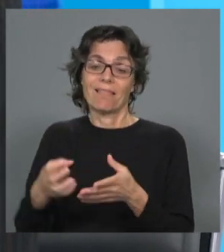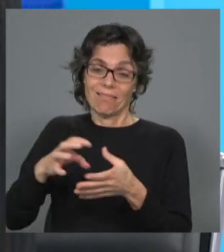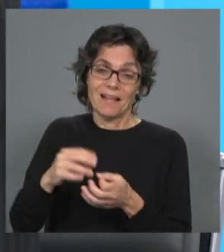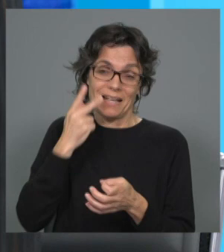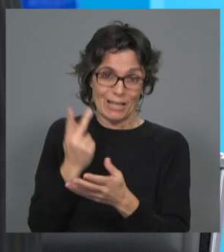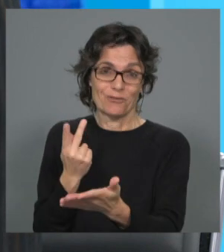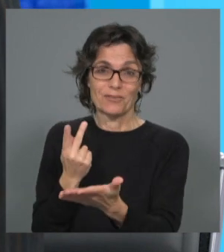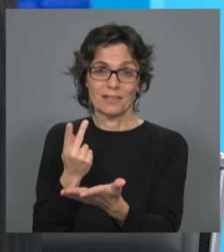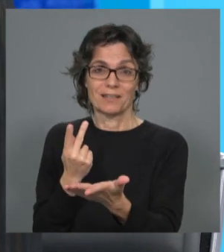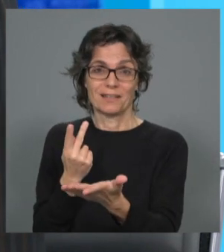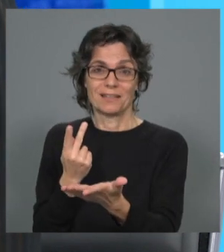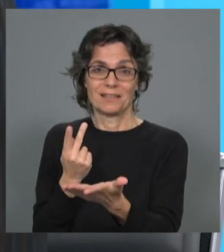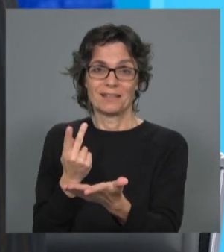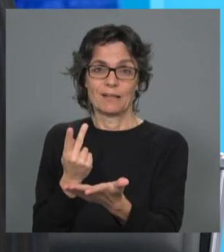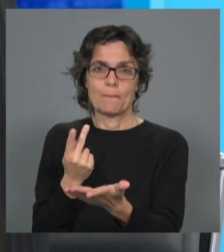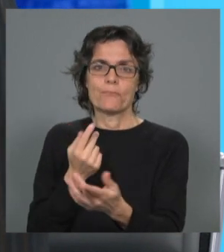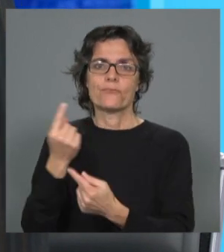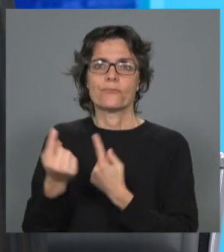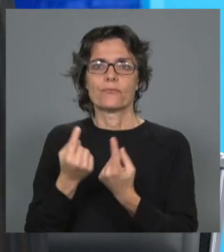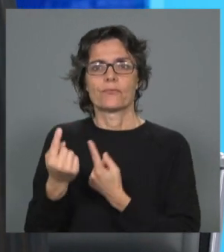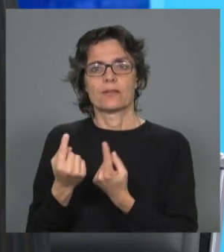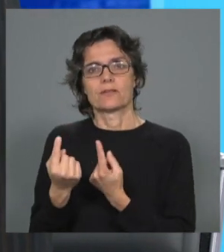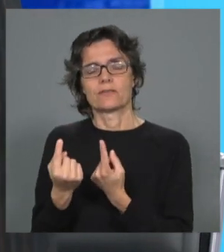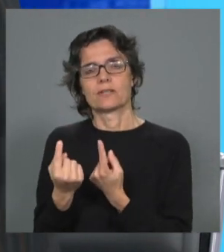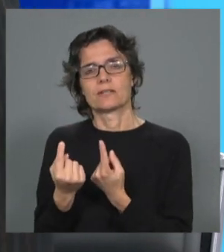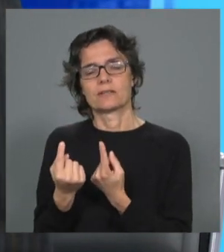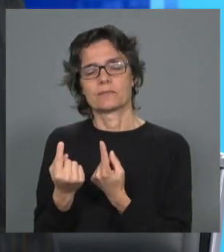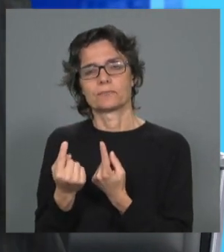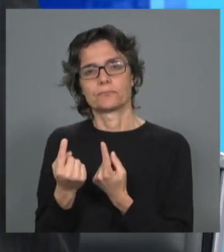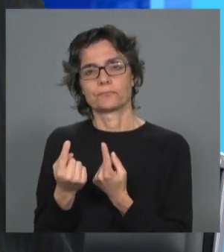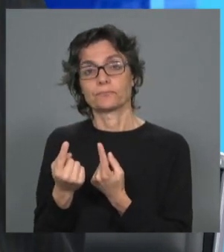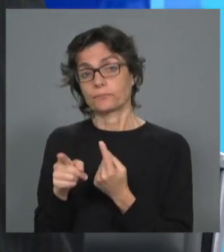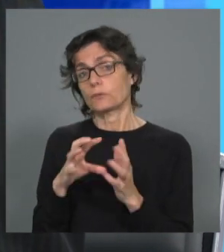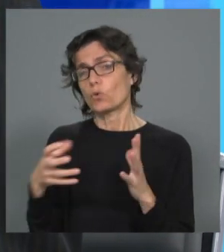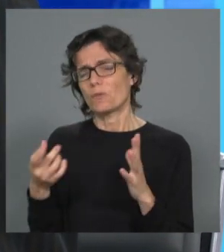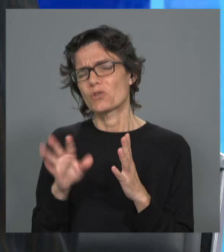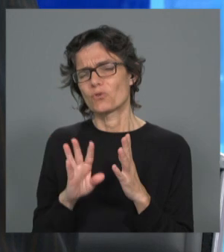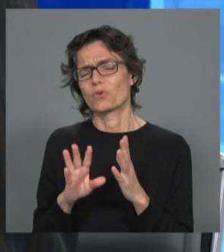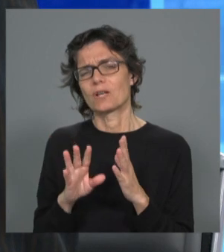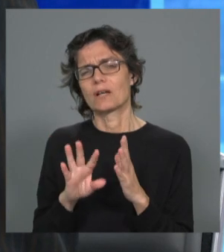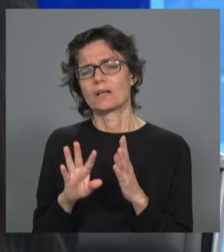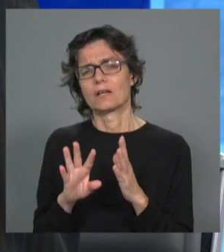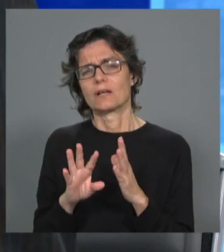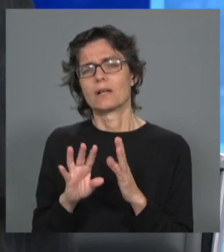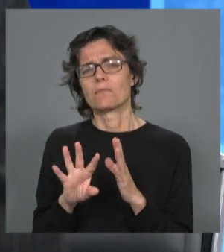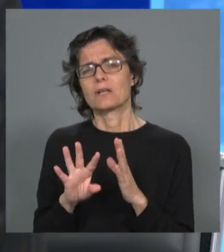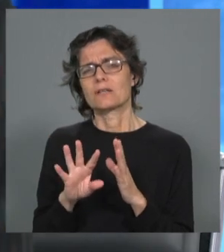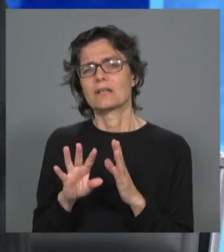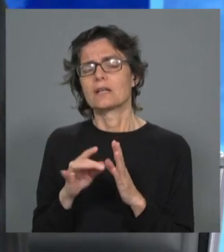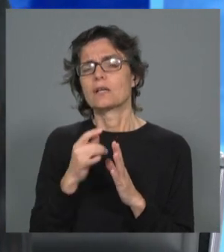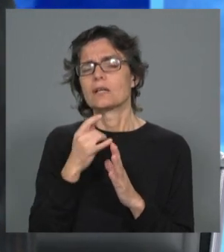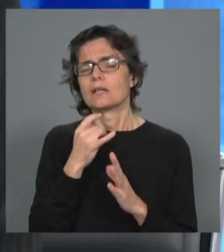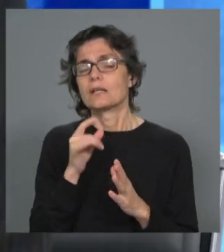depois a questão da finitude, traz-nos aqui muita complexidade e isto implica tudo na forma como é vivido o sofrimento e como